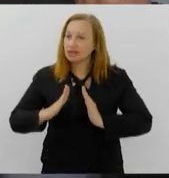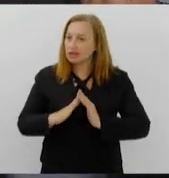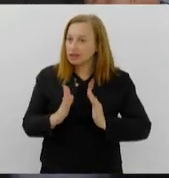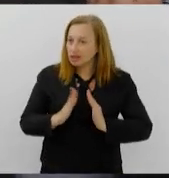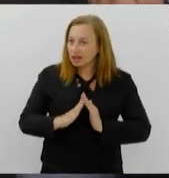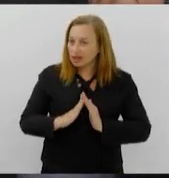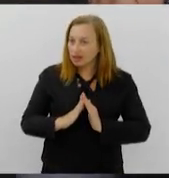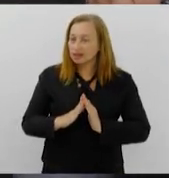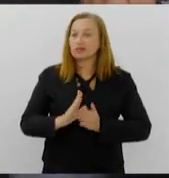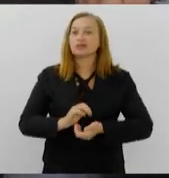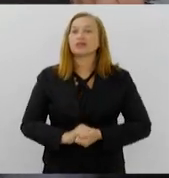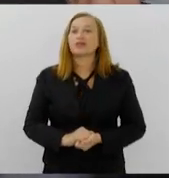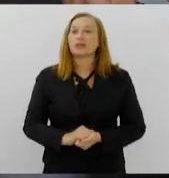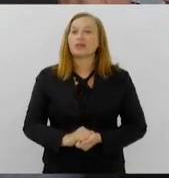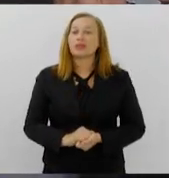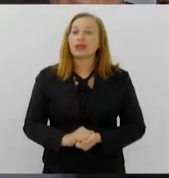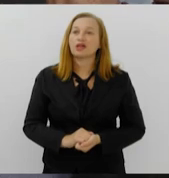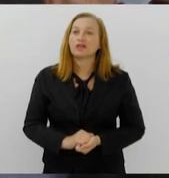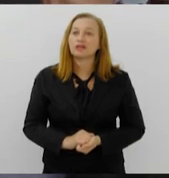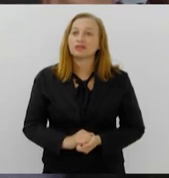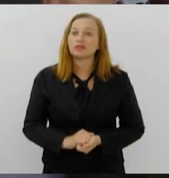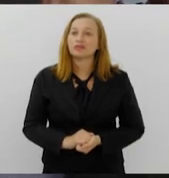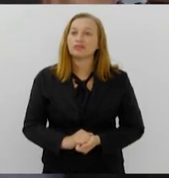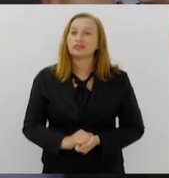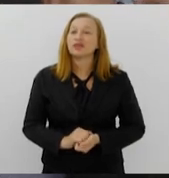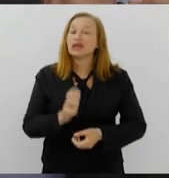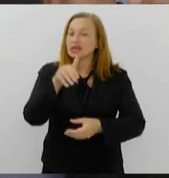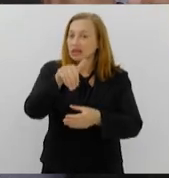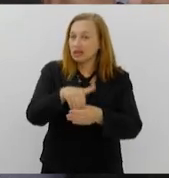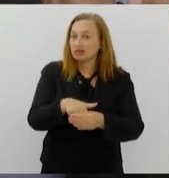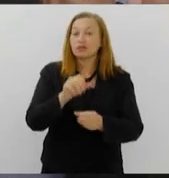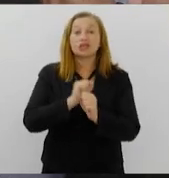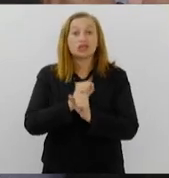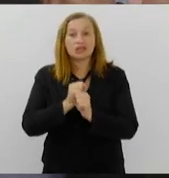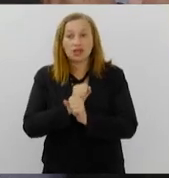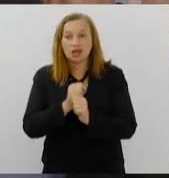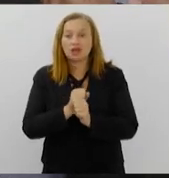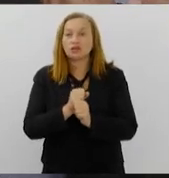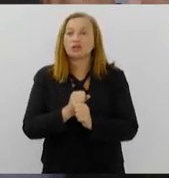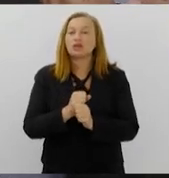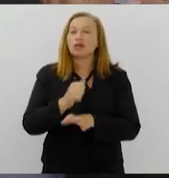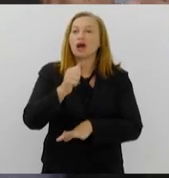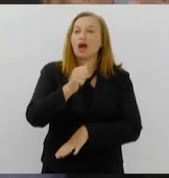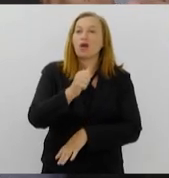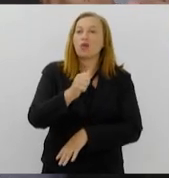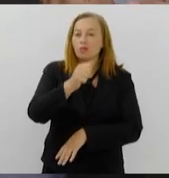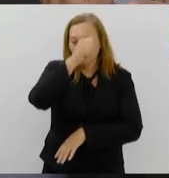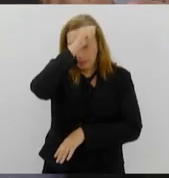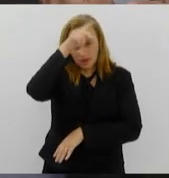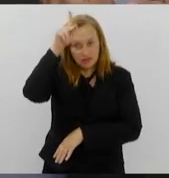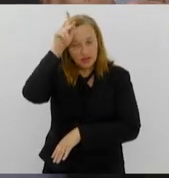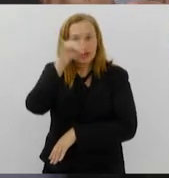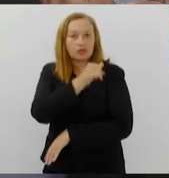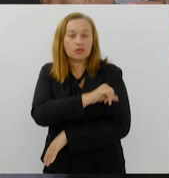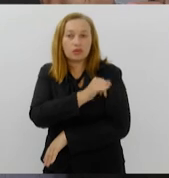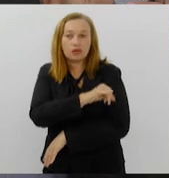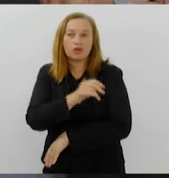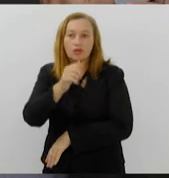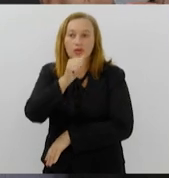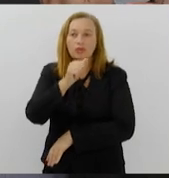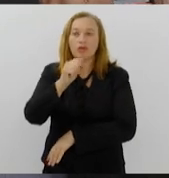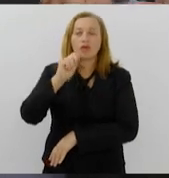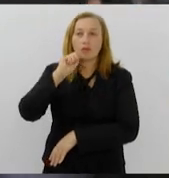lograram êxito nessa empreitada dessa eleição desse ano, ao prefeito do Rio também, Eduardo Paes, aos que